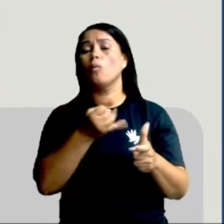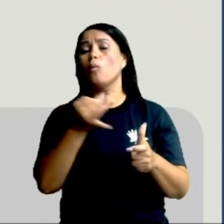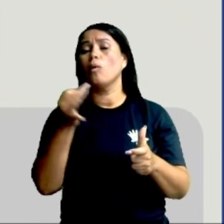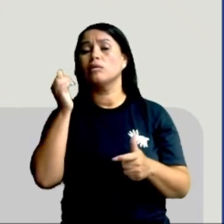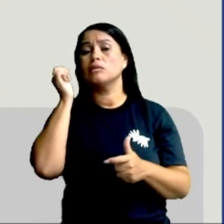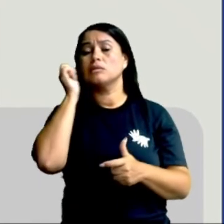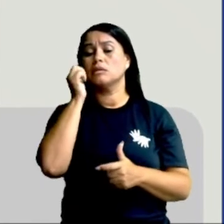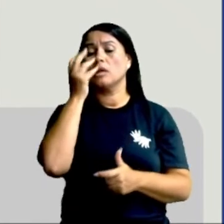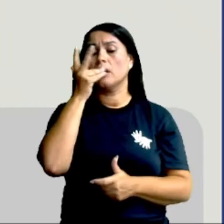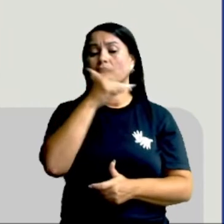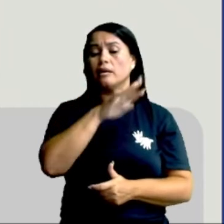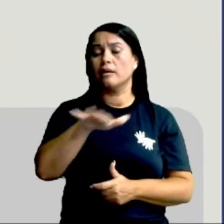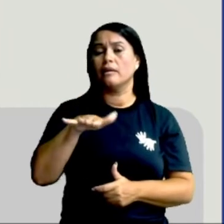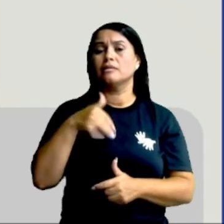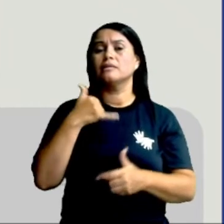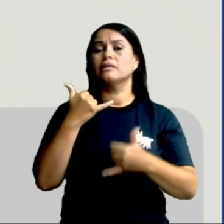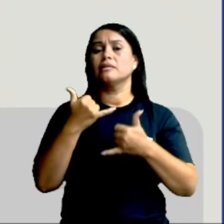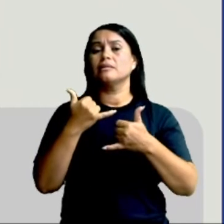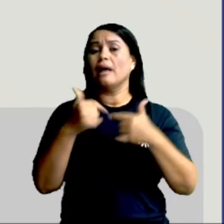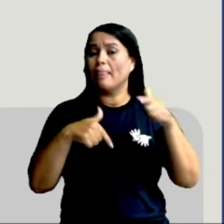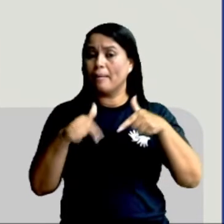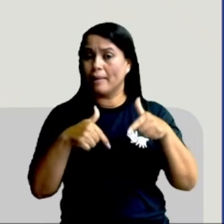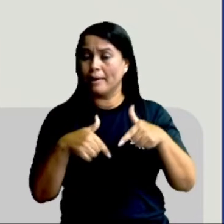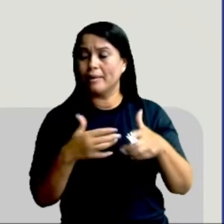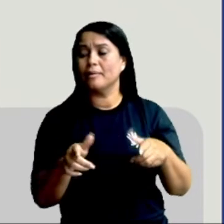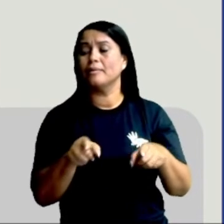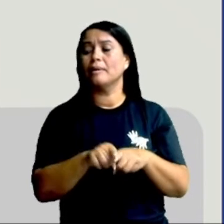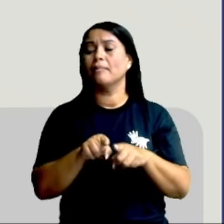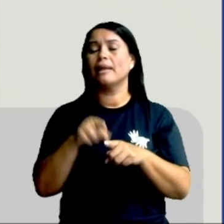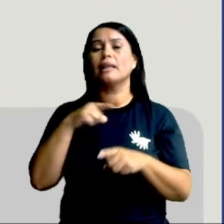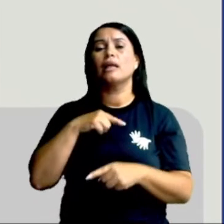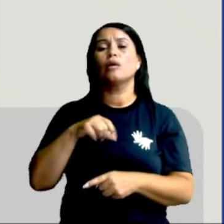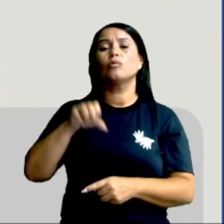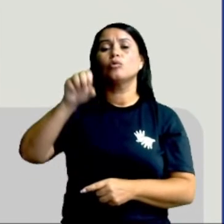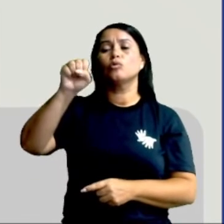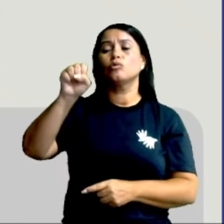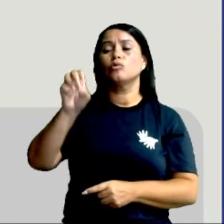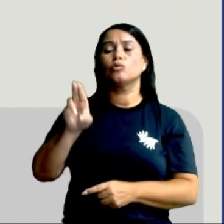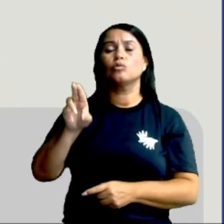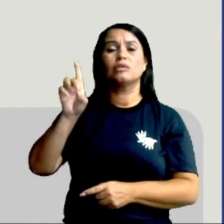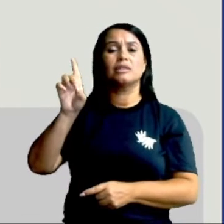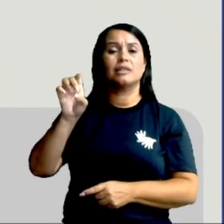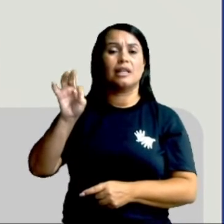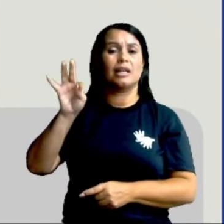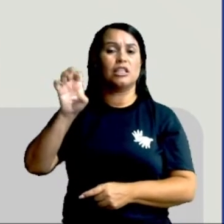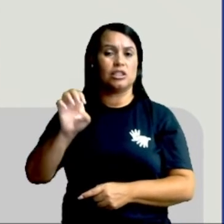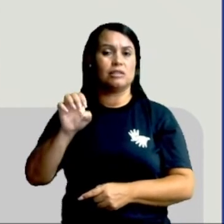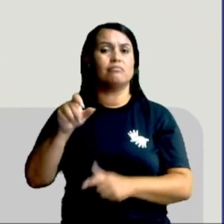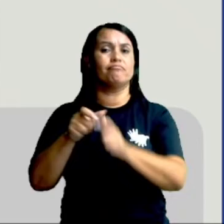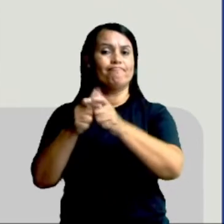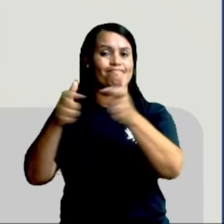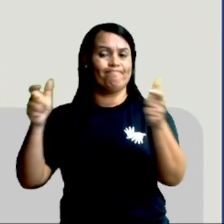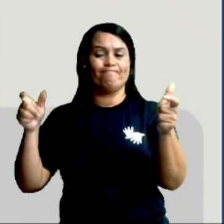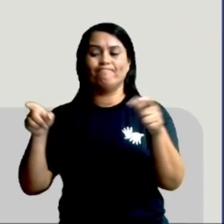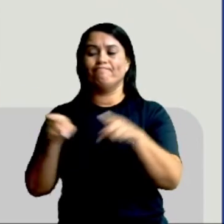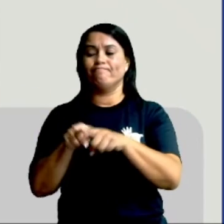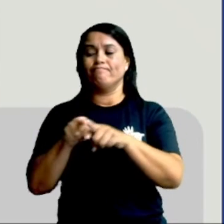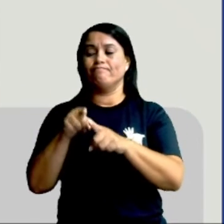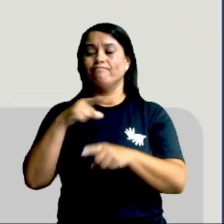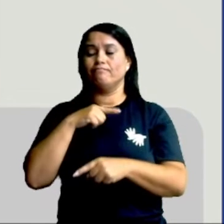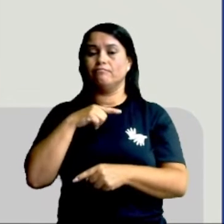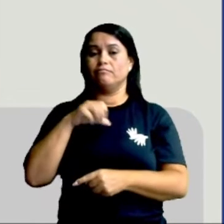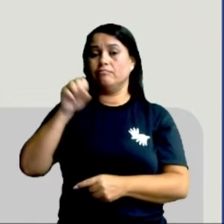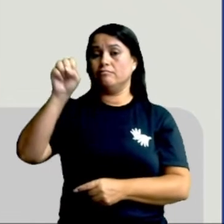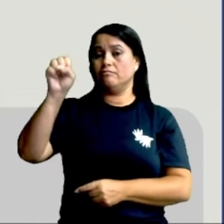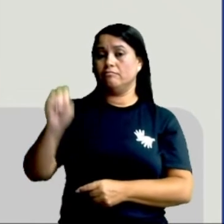trabalho infantil, crianças trabalhando. Temos aqui o Sudeste também, é bastante alto. Aí temos